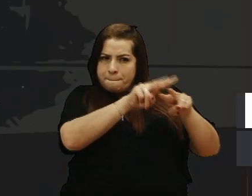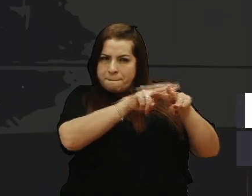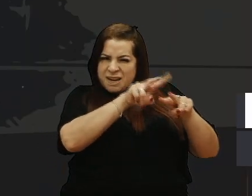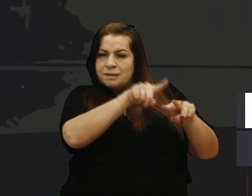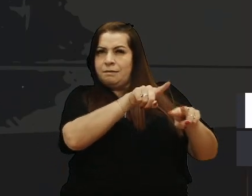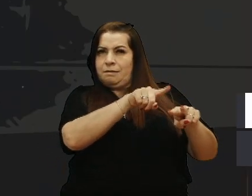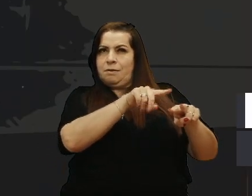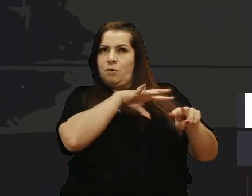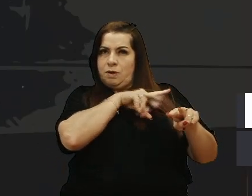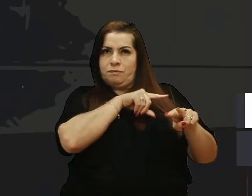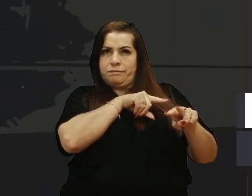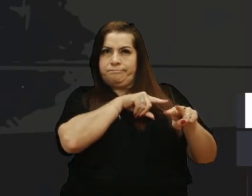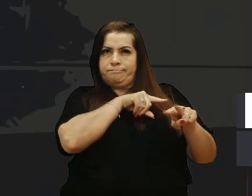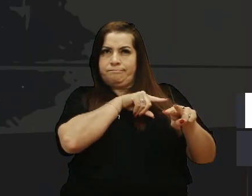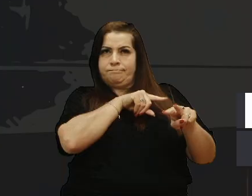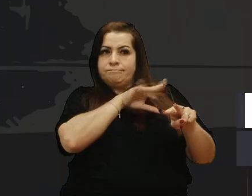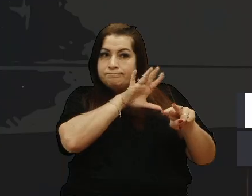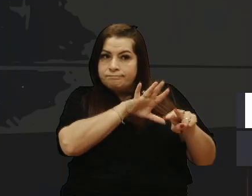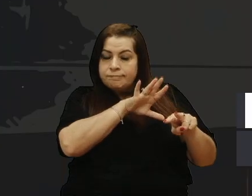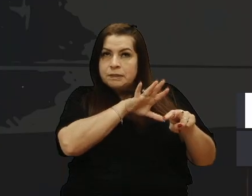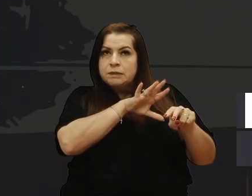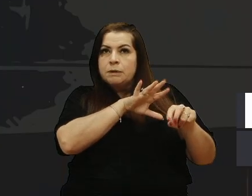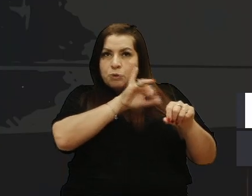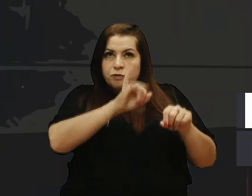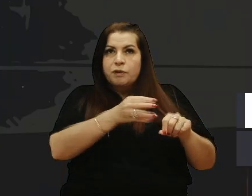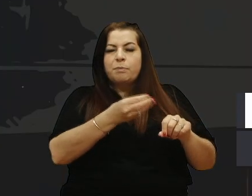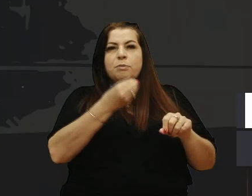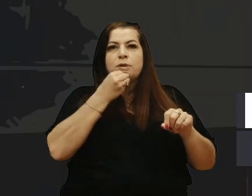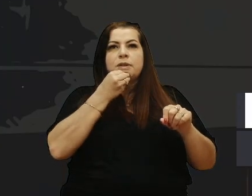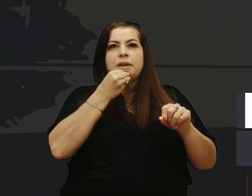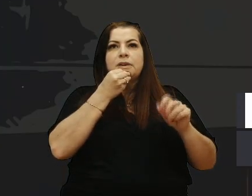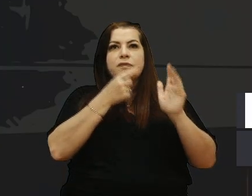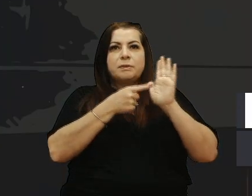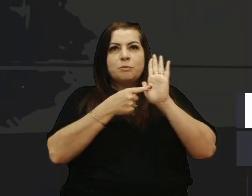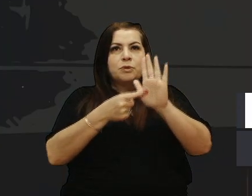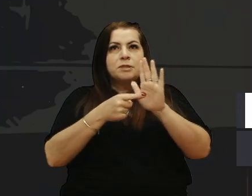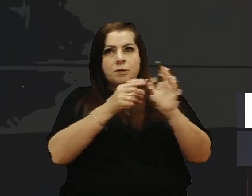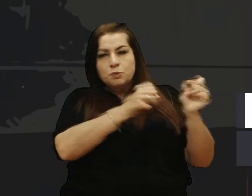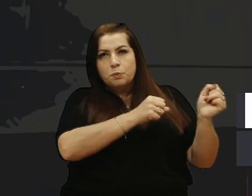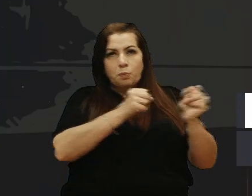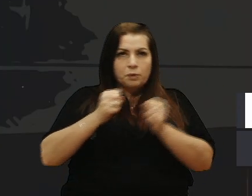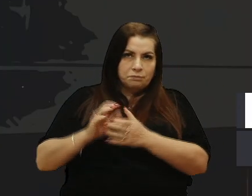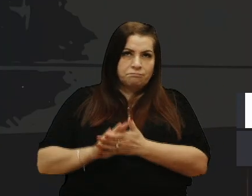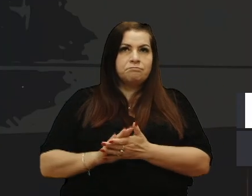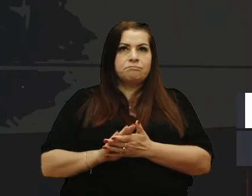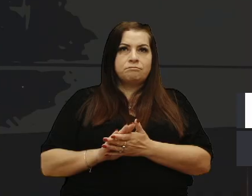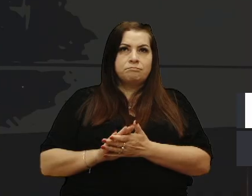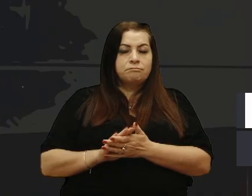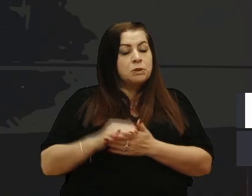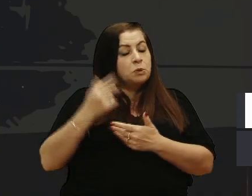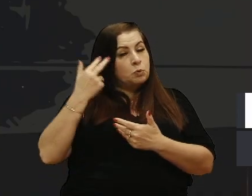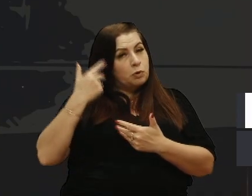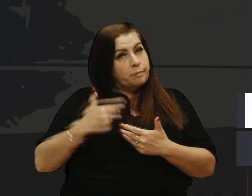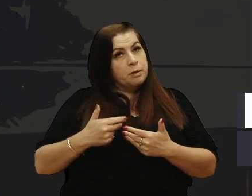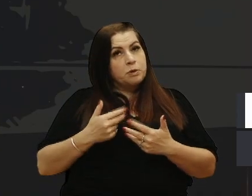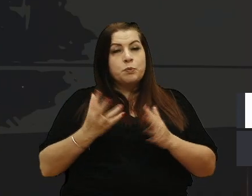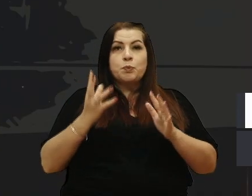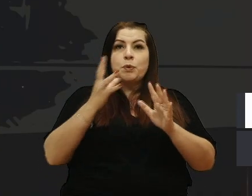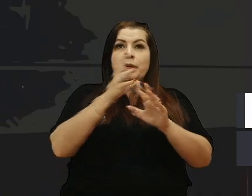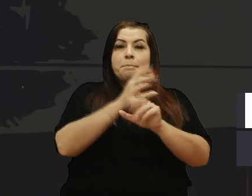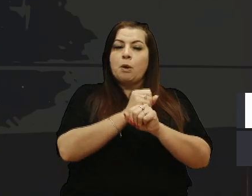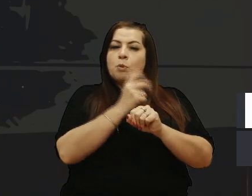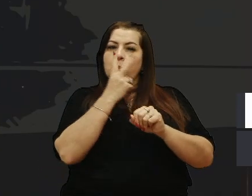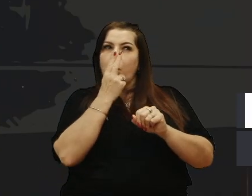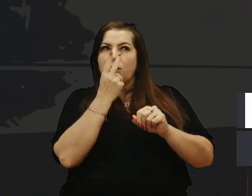ele. Mas o momento que ele tiver a oportunidade, ele vai expor o seu poder. E normalmente um animal